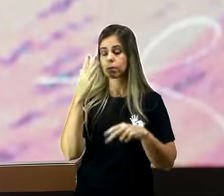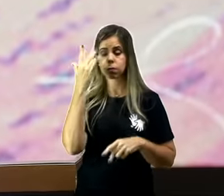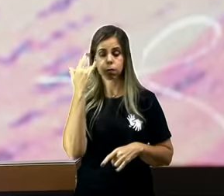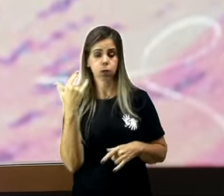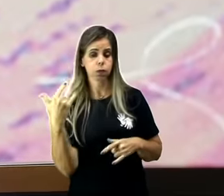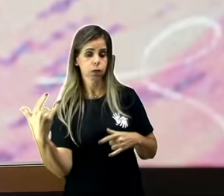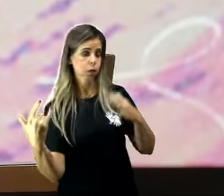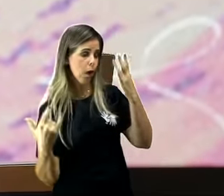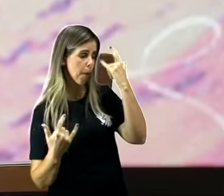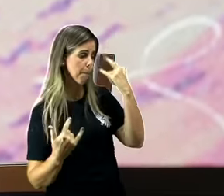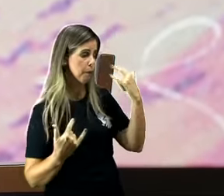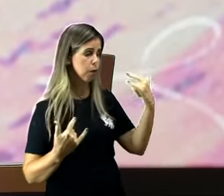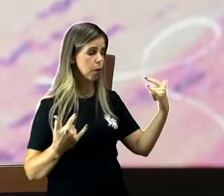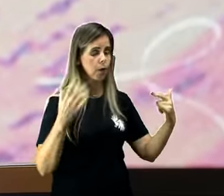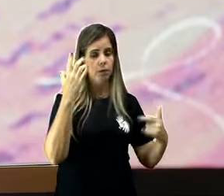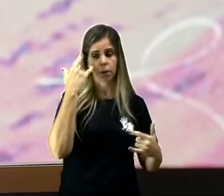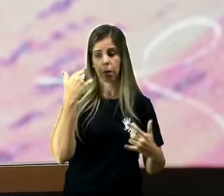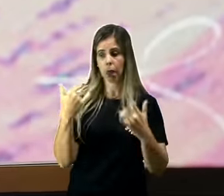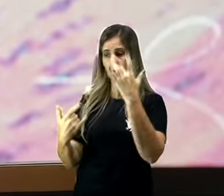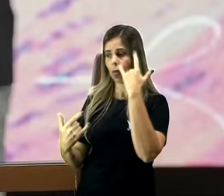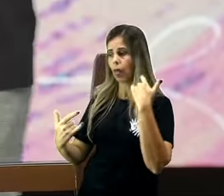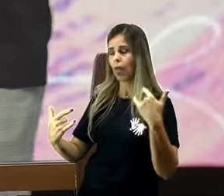nosso propósito.